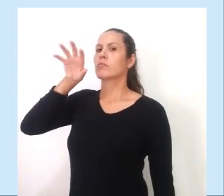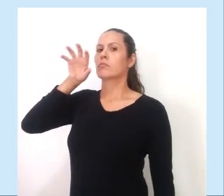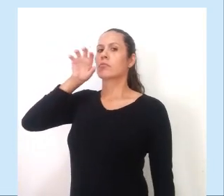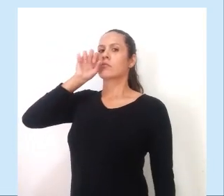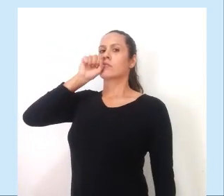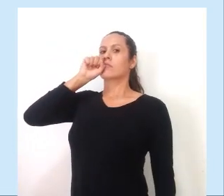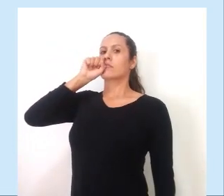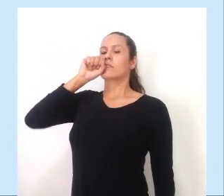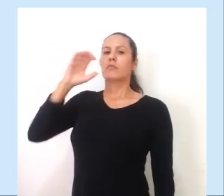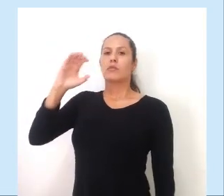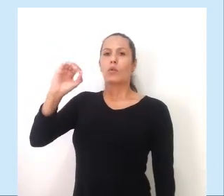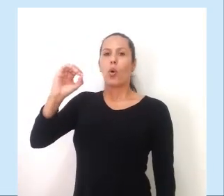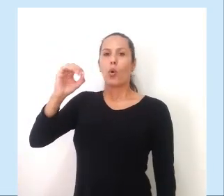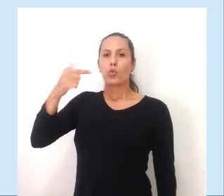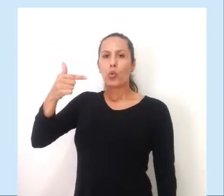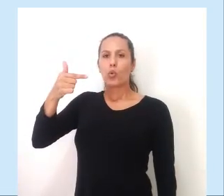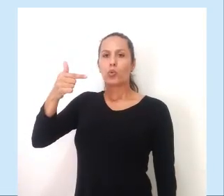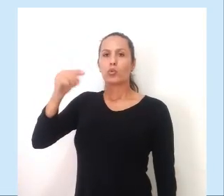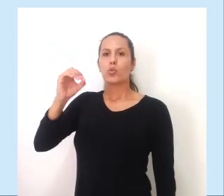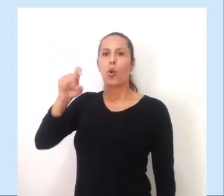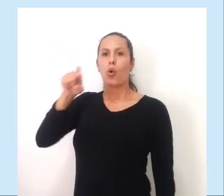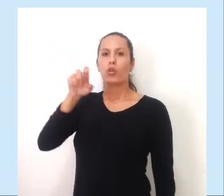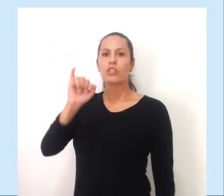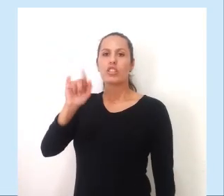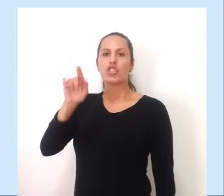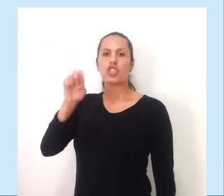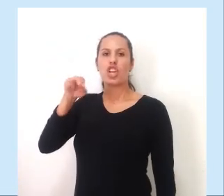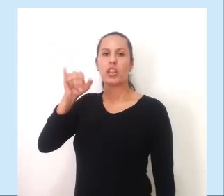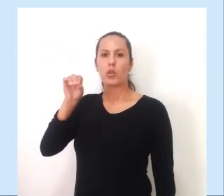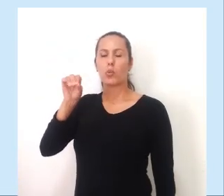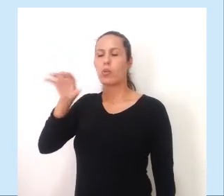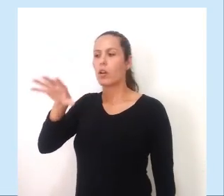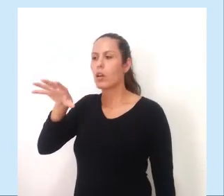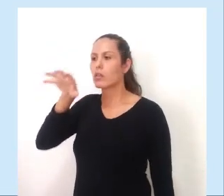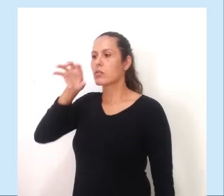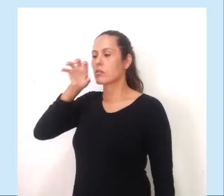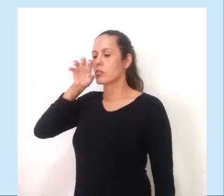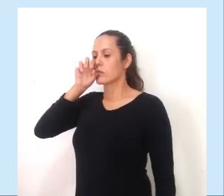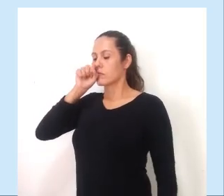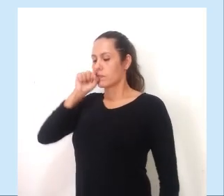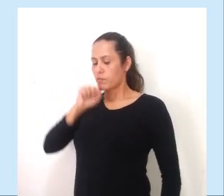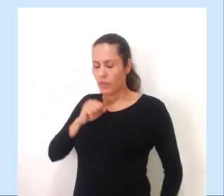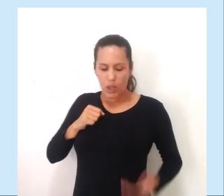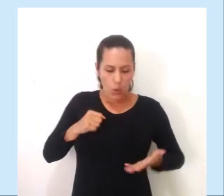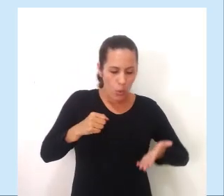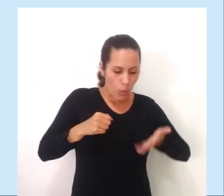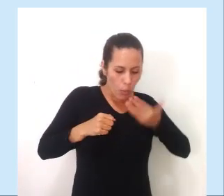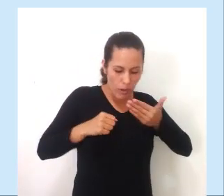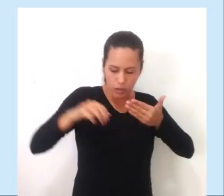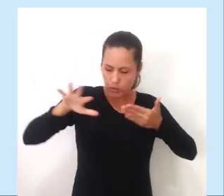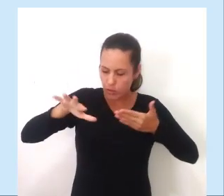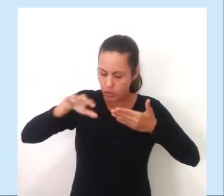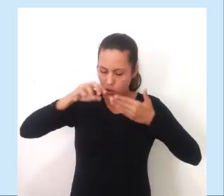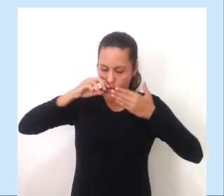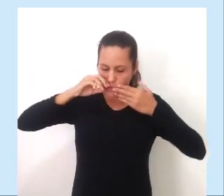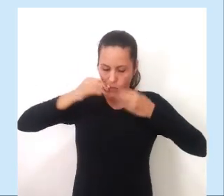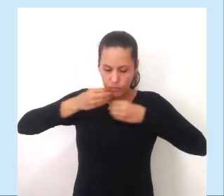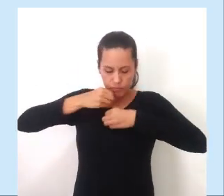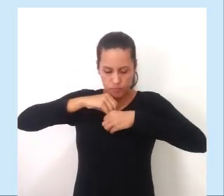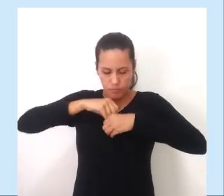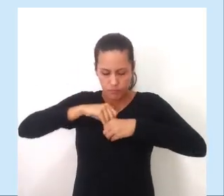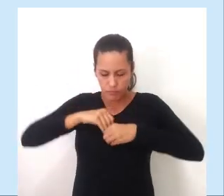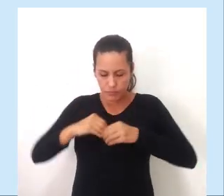inspirando oxigênio. Nas minhas células, esses dois produtos se misturam e eles